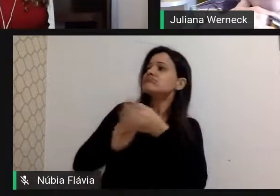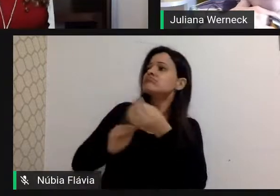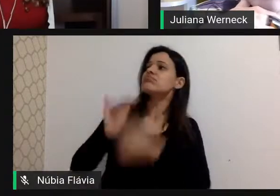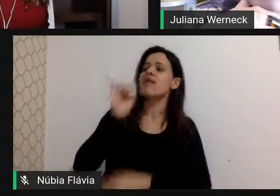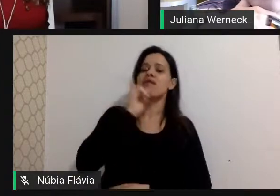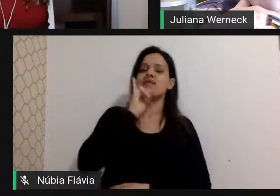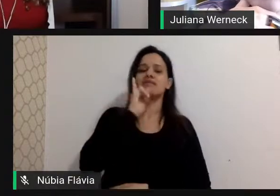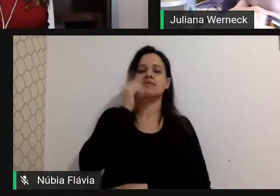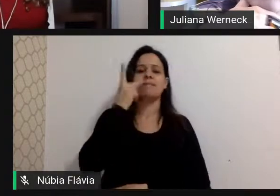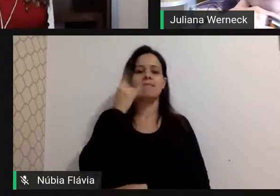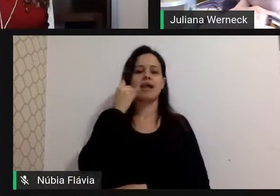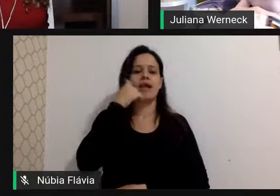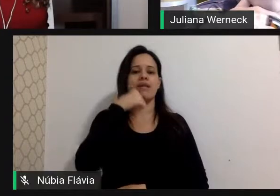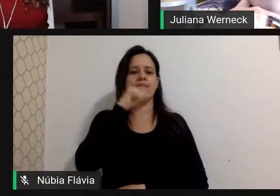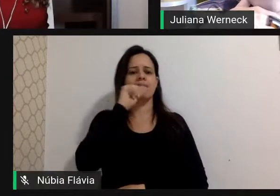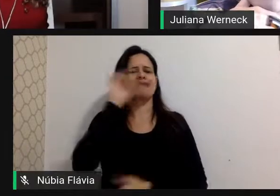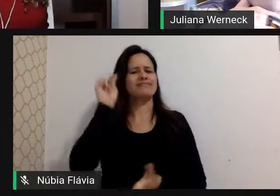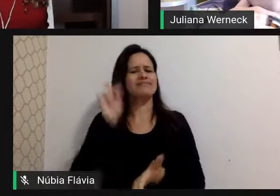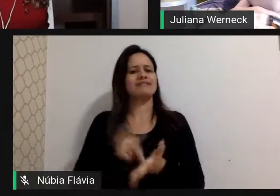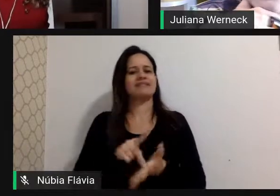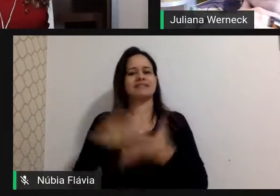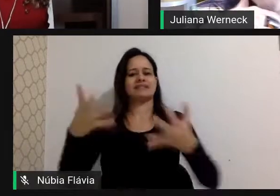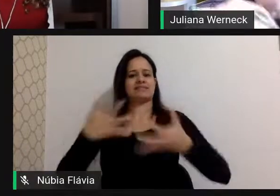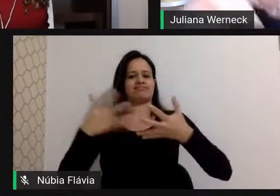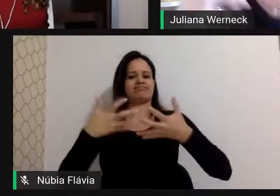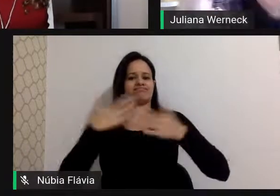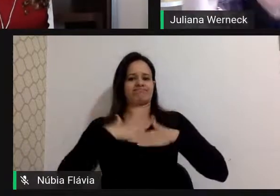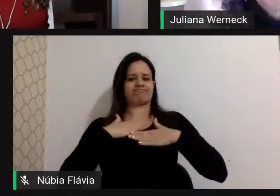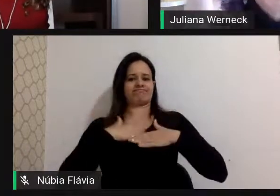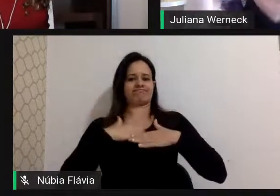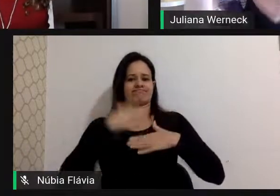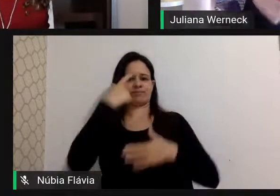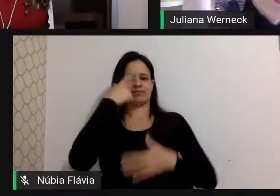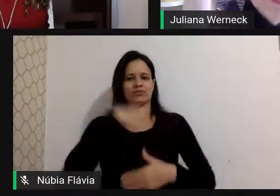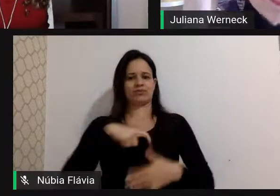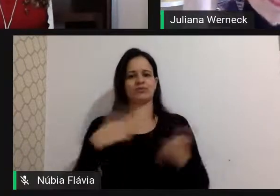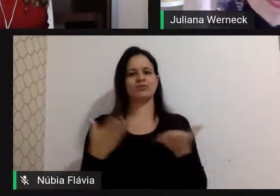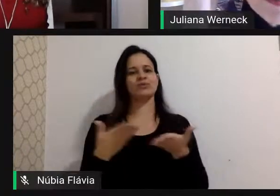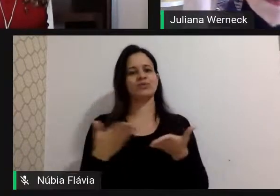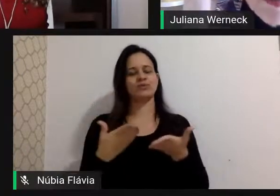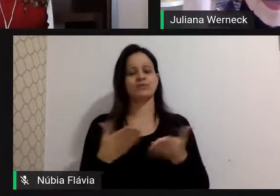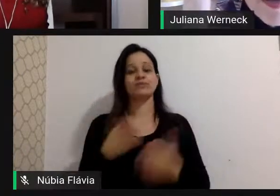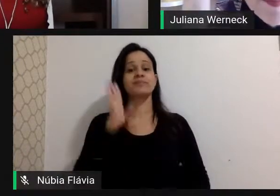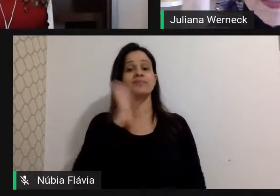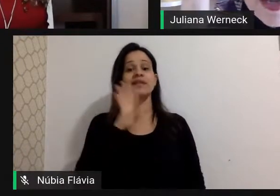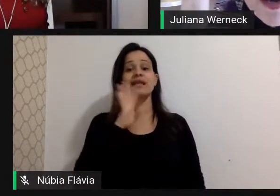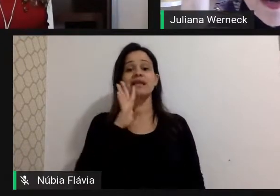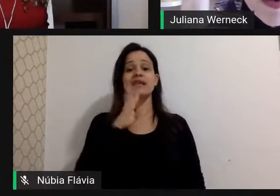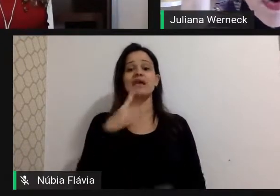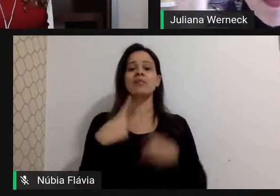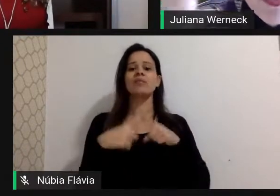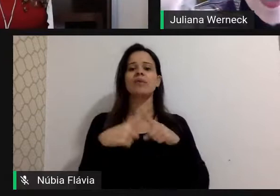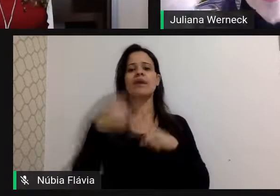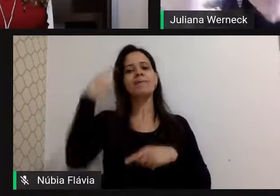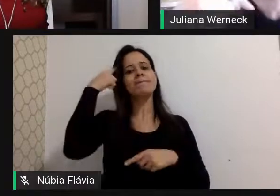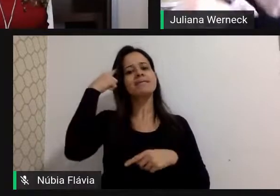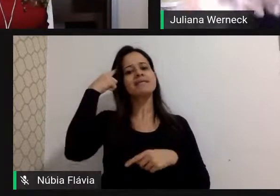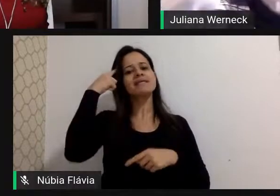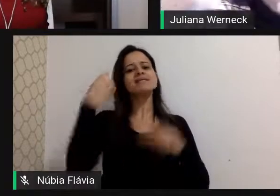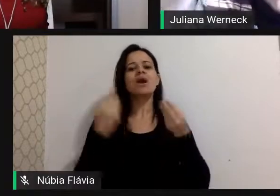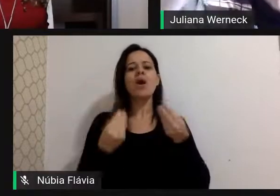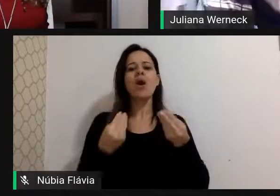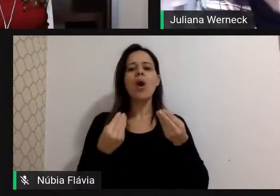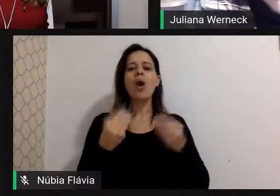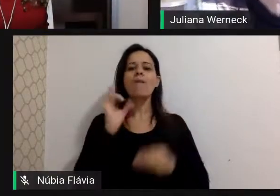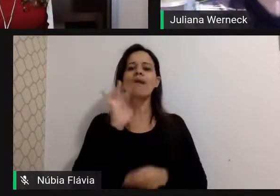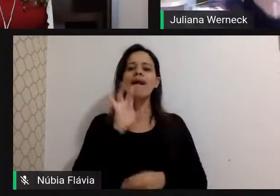a eles que eu sou realmente quem eu sou hoje. Isso é legal, né, Dani? Porque a gente pensar como cada um de